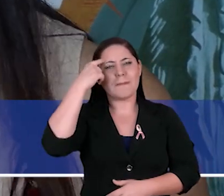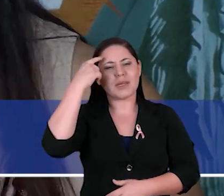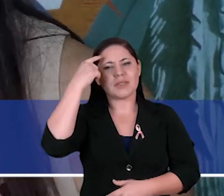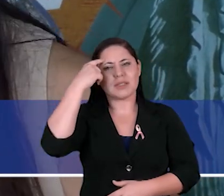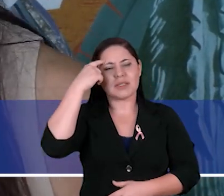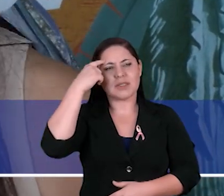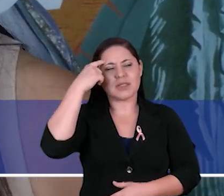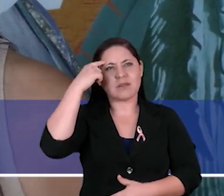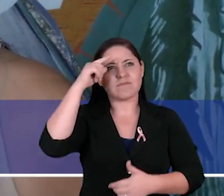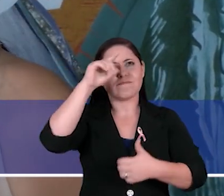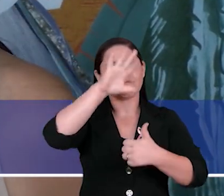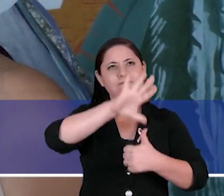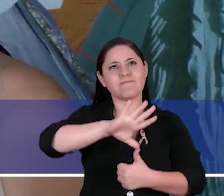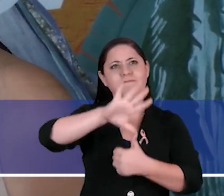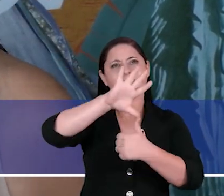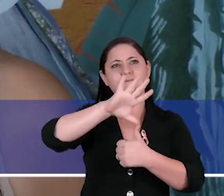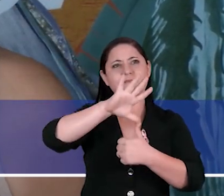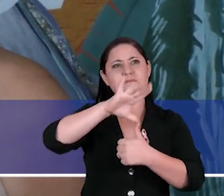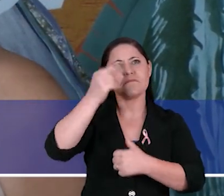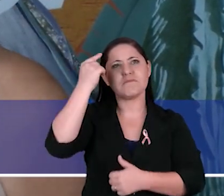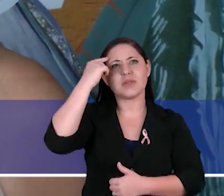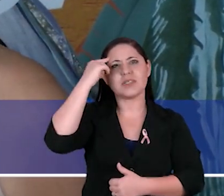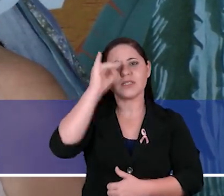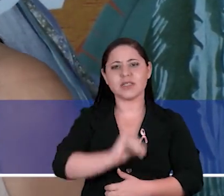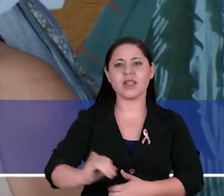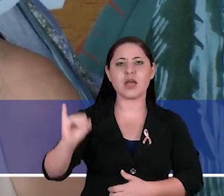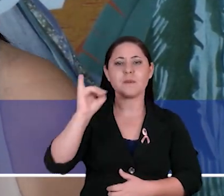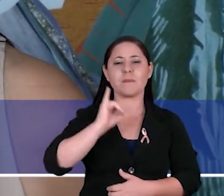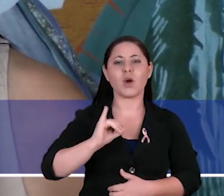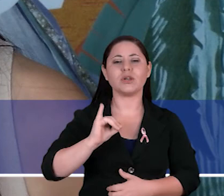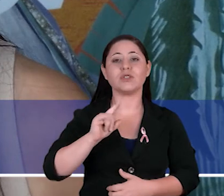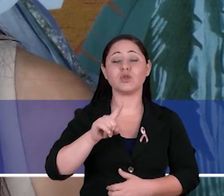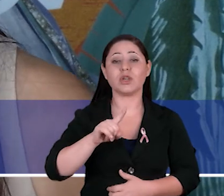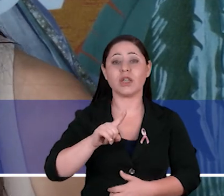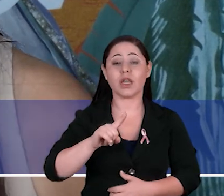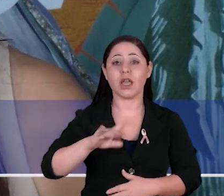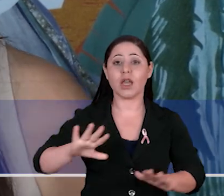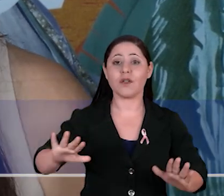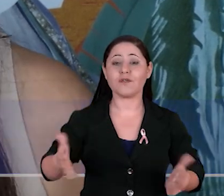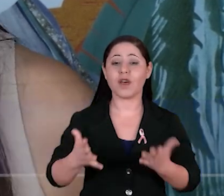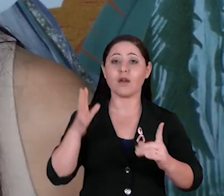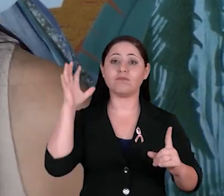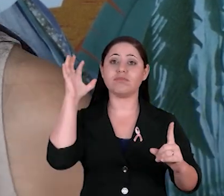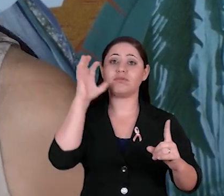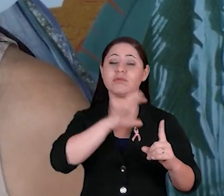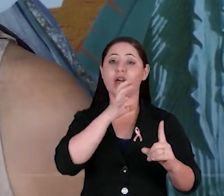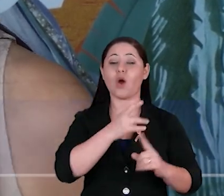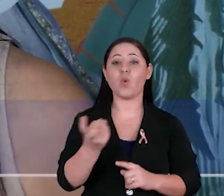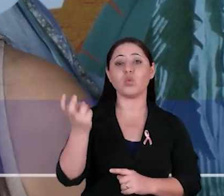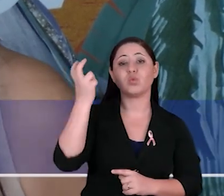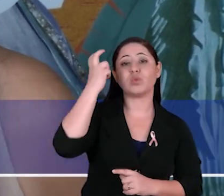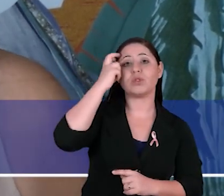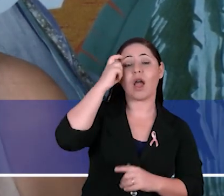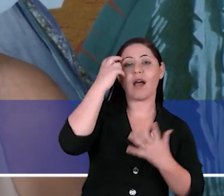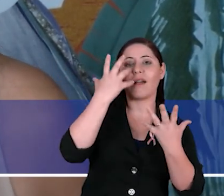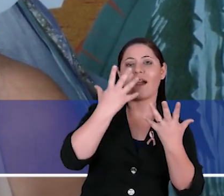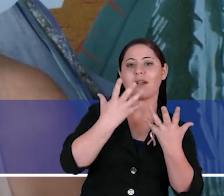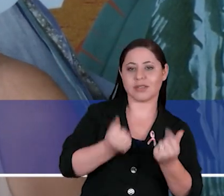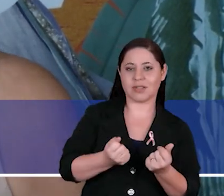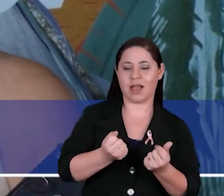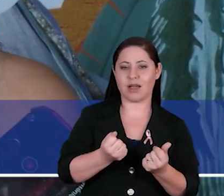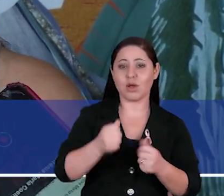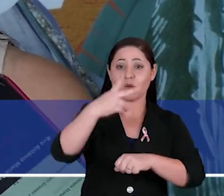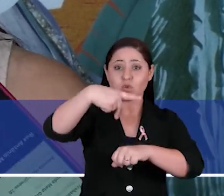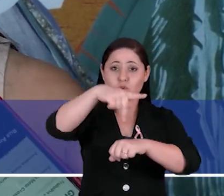no Festival de América do Sul, a gente pensa na importância da influência cultural que nós